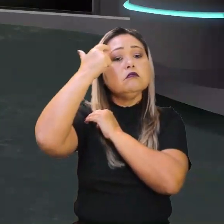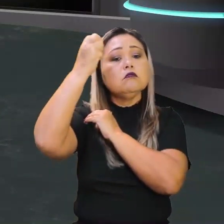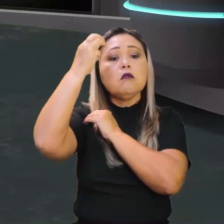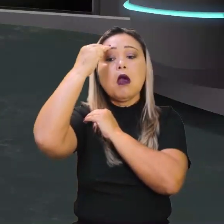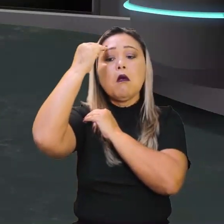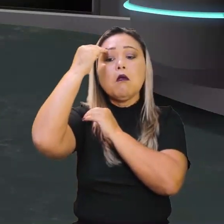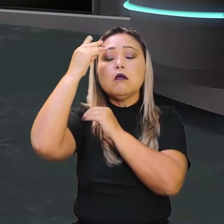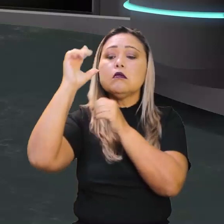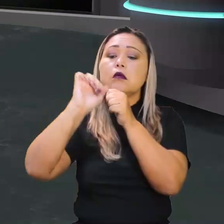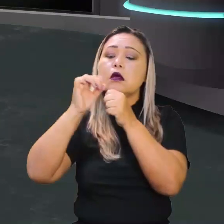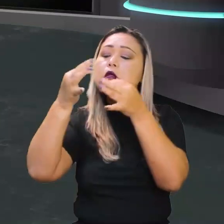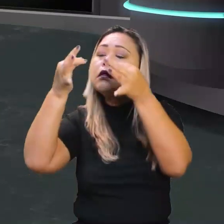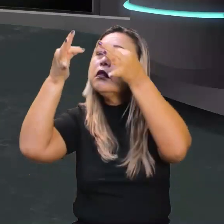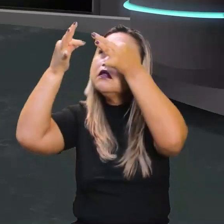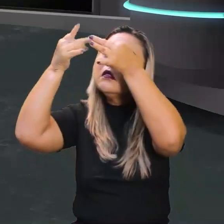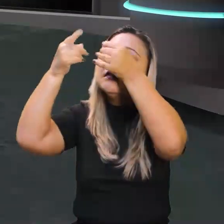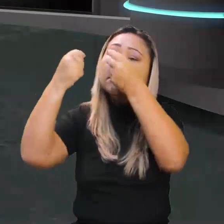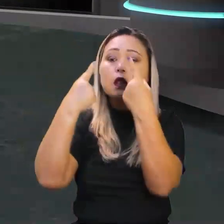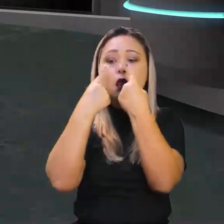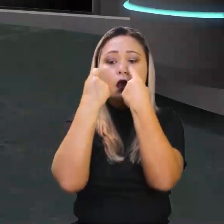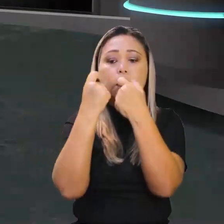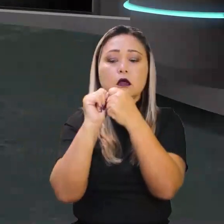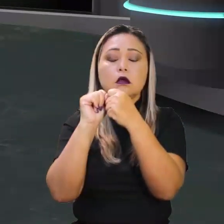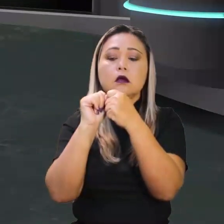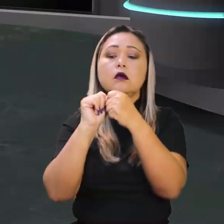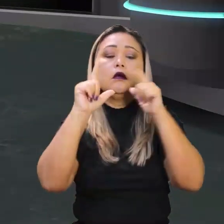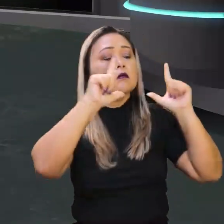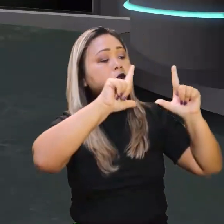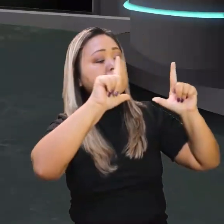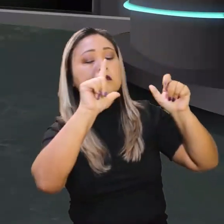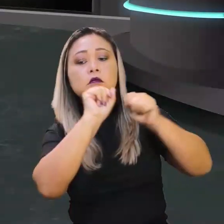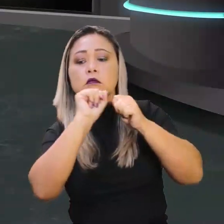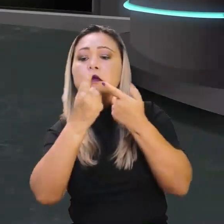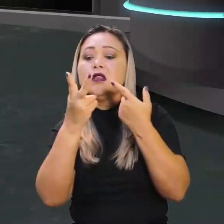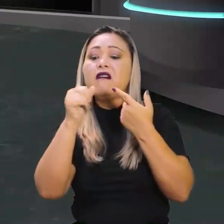aquelas coisas interessantes, os detalhes interessantes das obras de arte e das